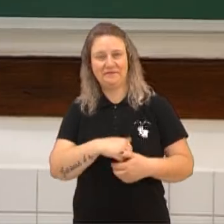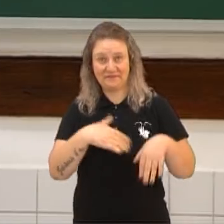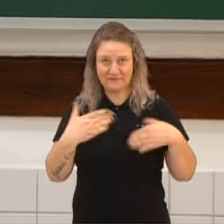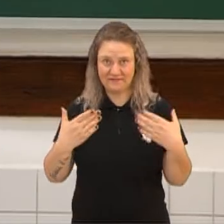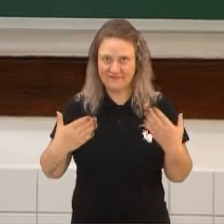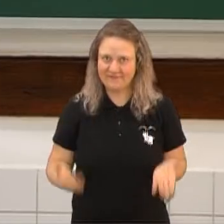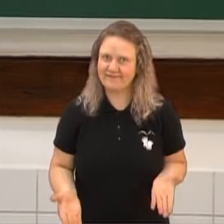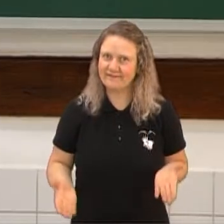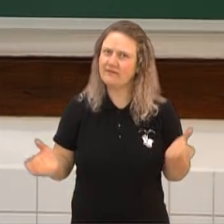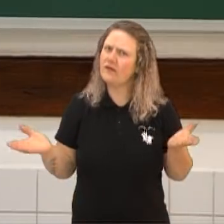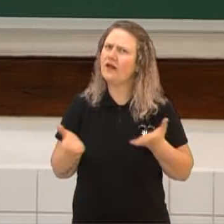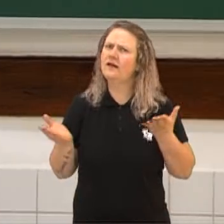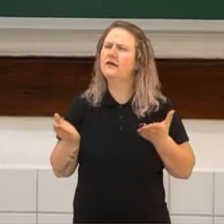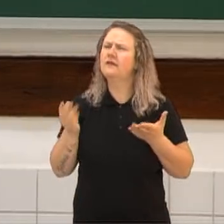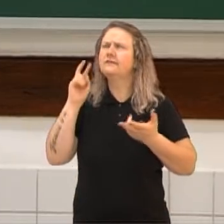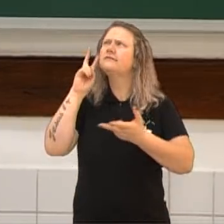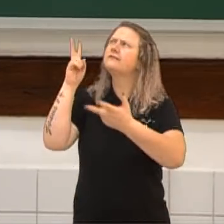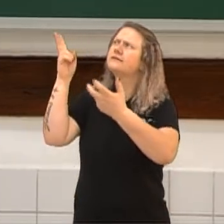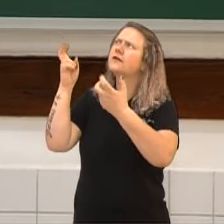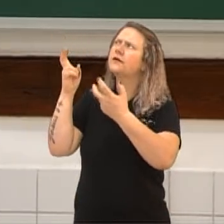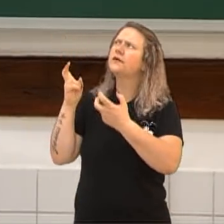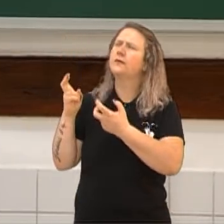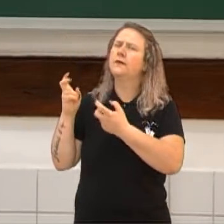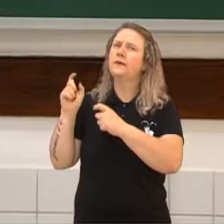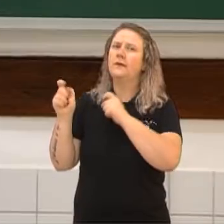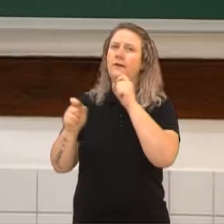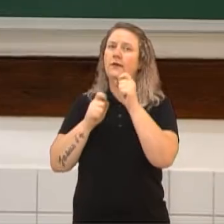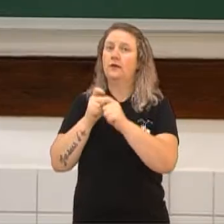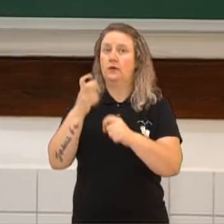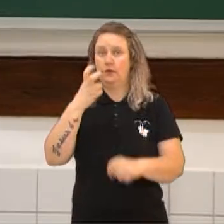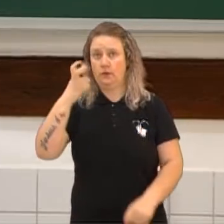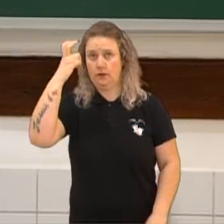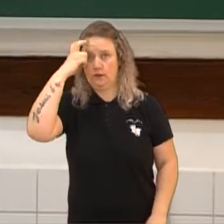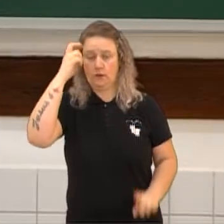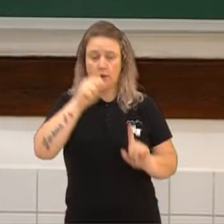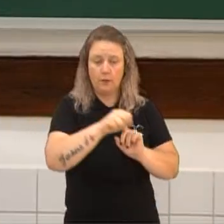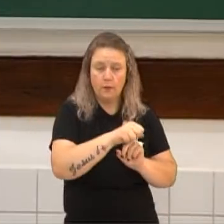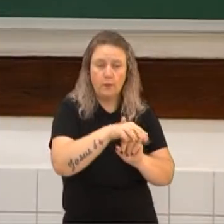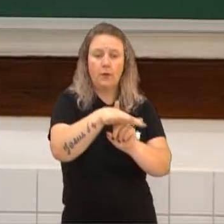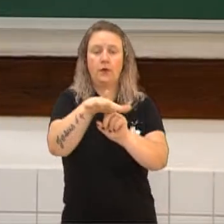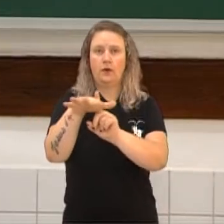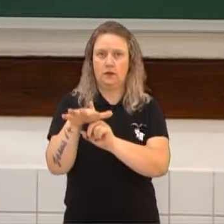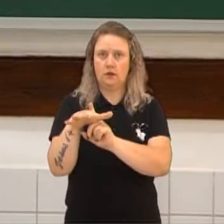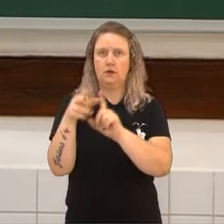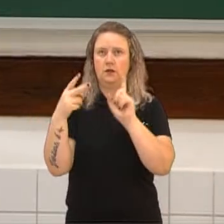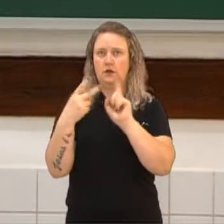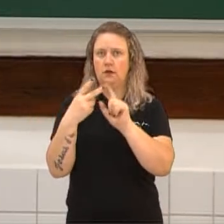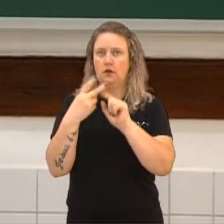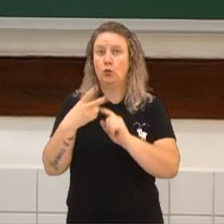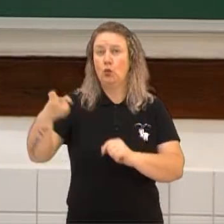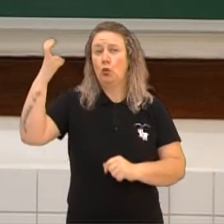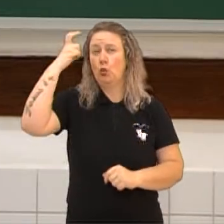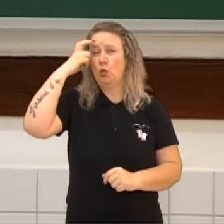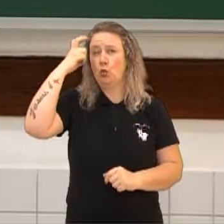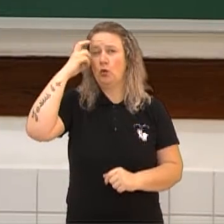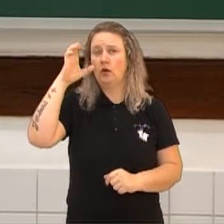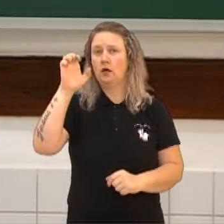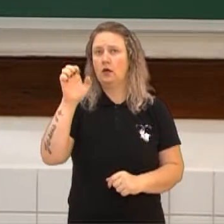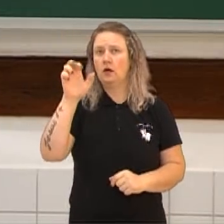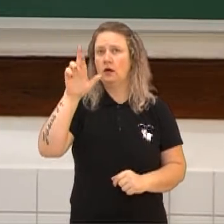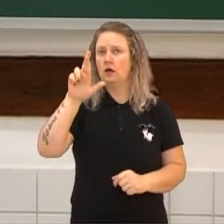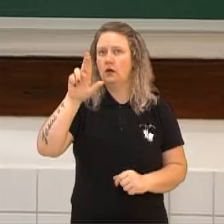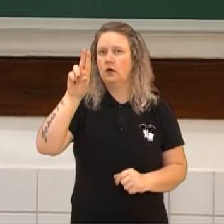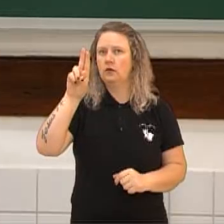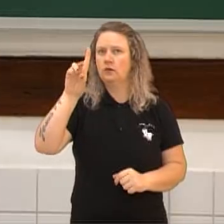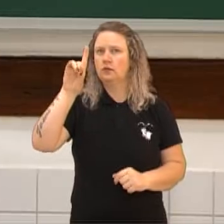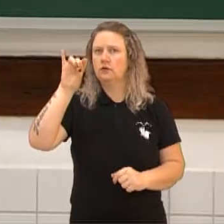bem, pessoal. Então agora vamos aqui relembrar o que é a cultura popular e o que é a cultura erudita, para a gente conseguir responder